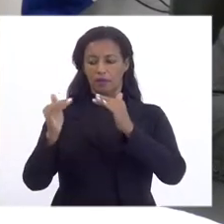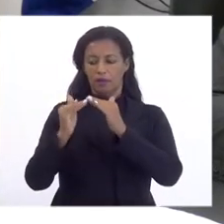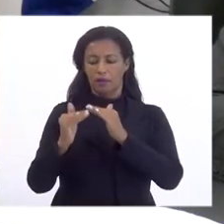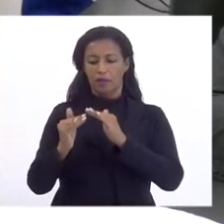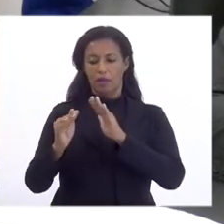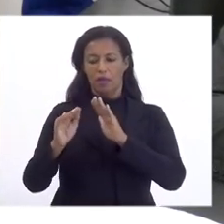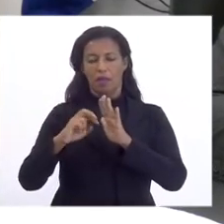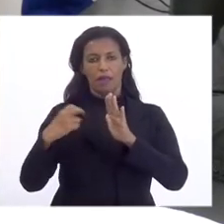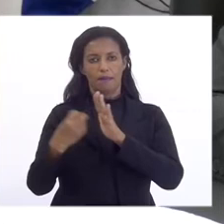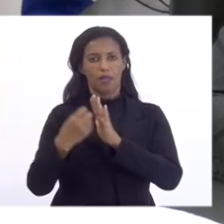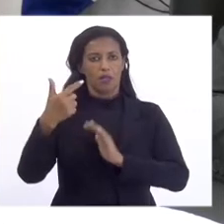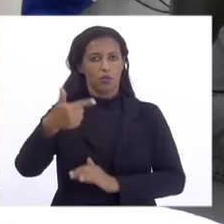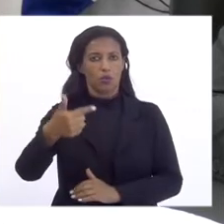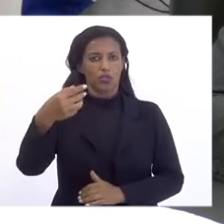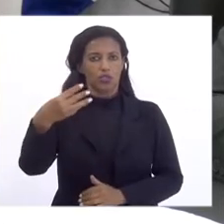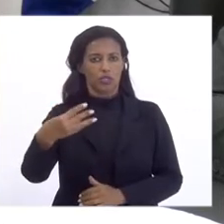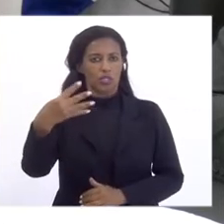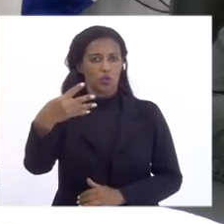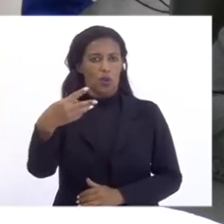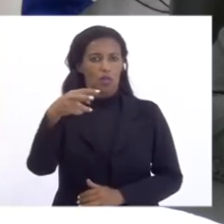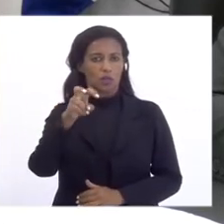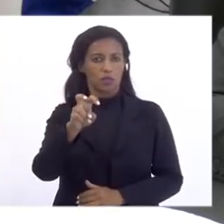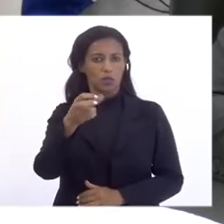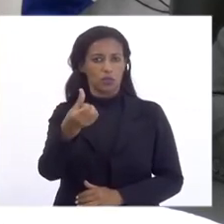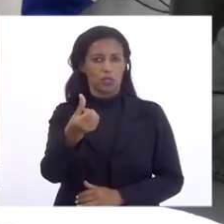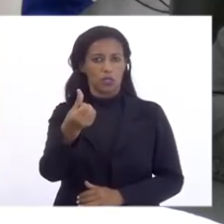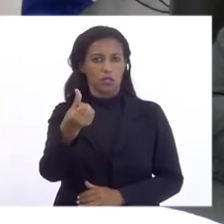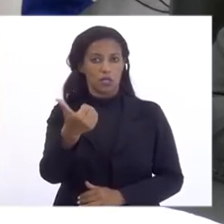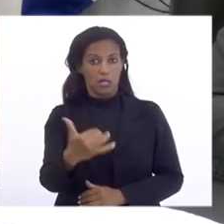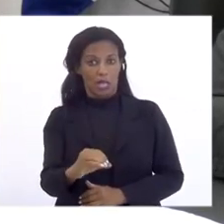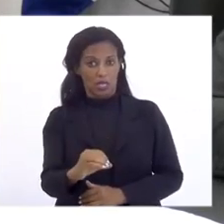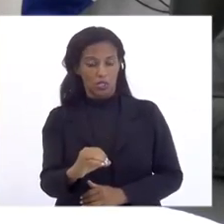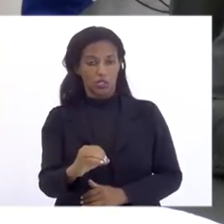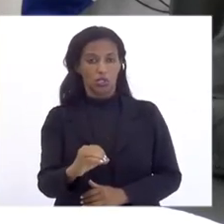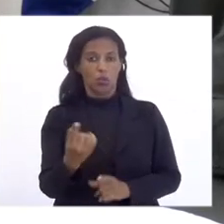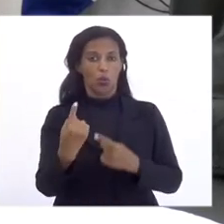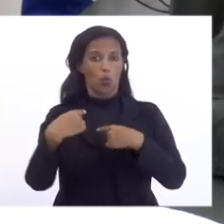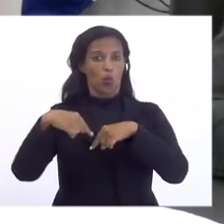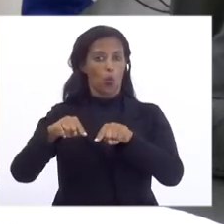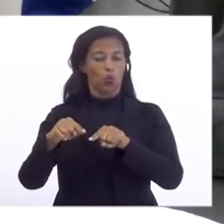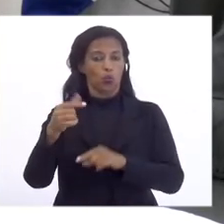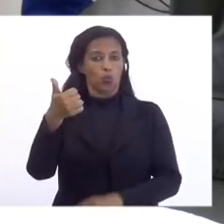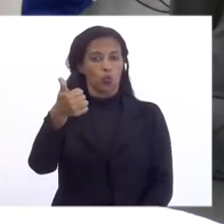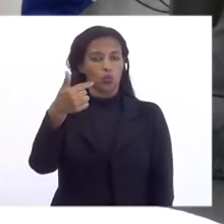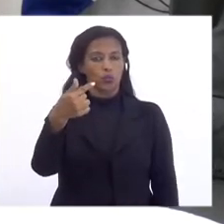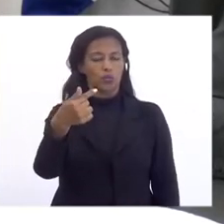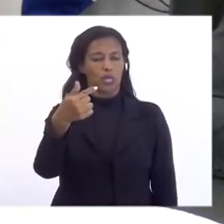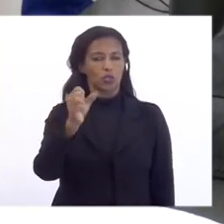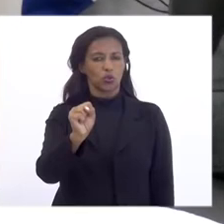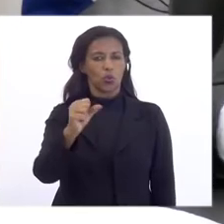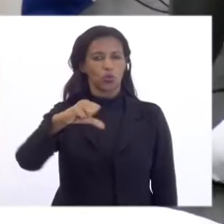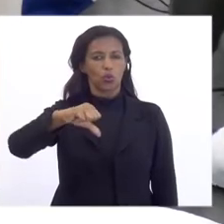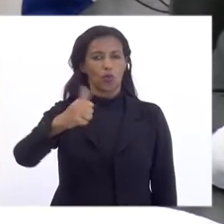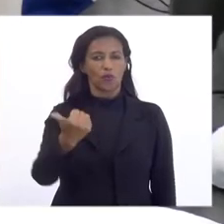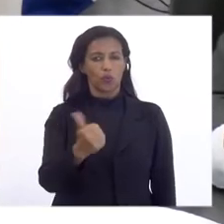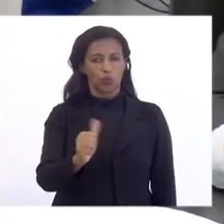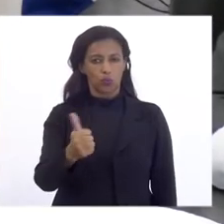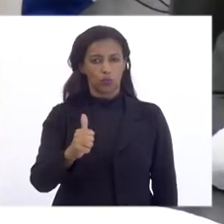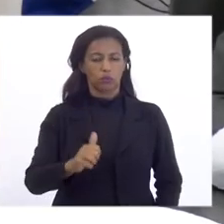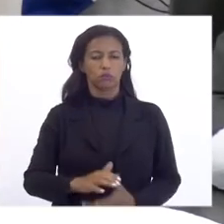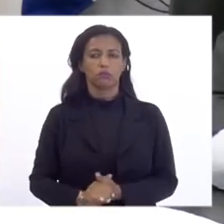à emenda 2, 3, 4, 5, 6 e 10. Contrário às emendas 1, 7, 8, 9 e